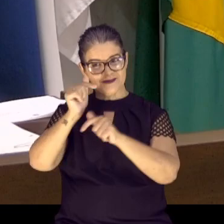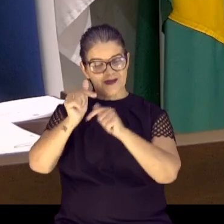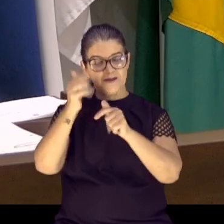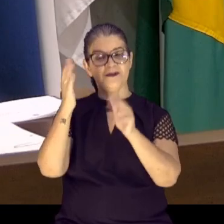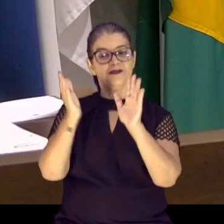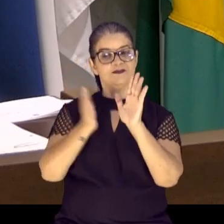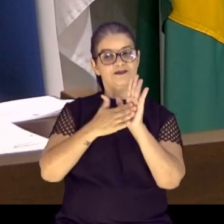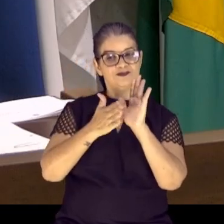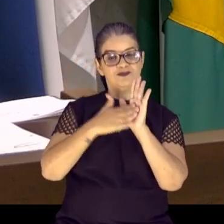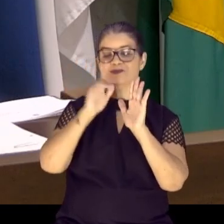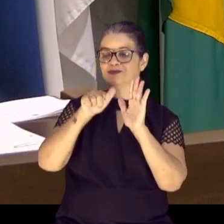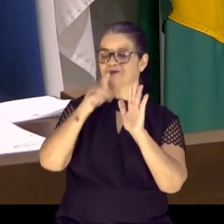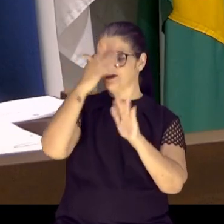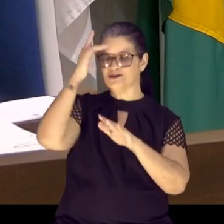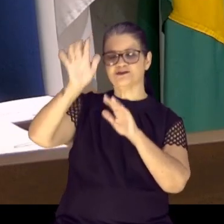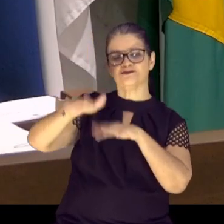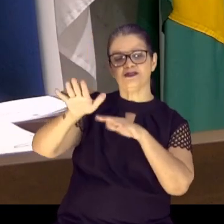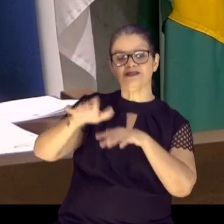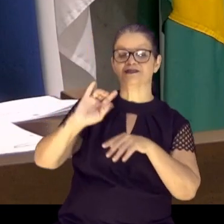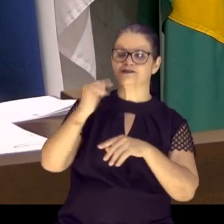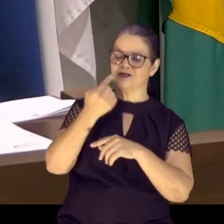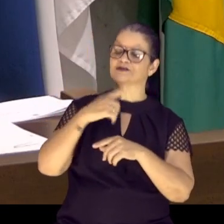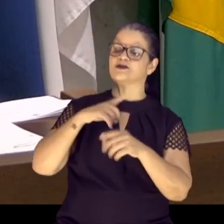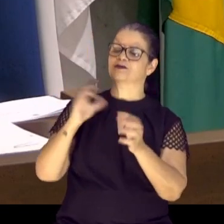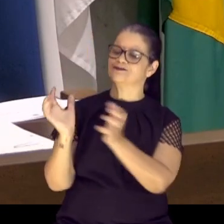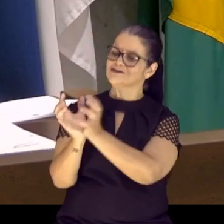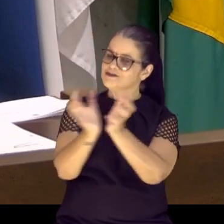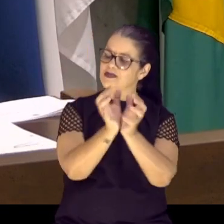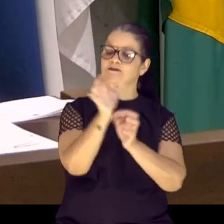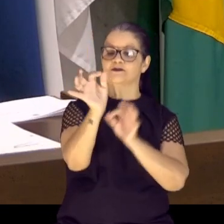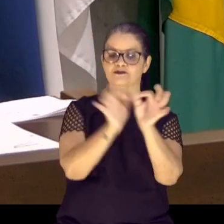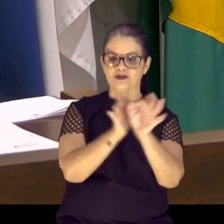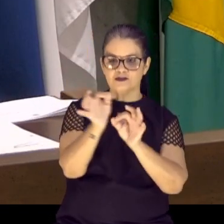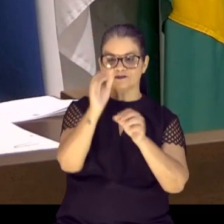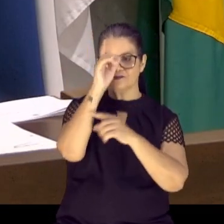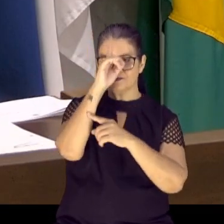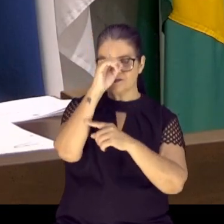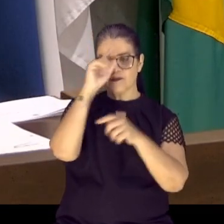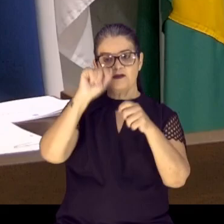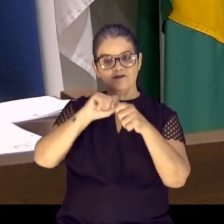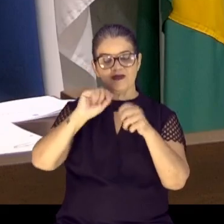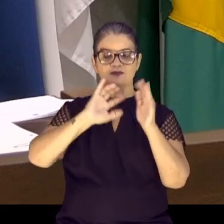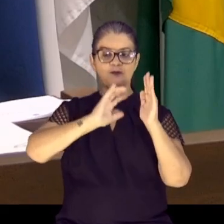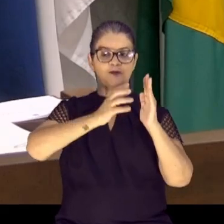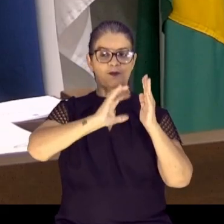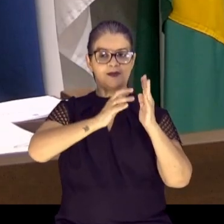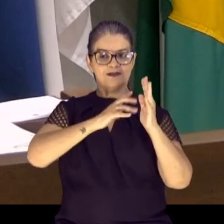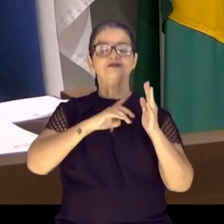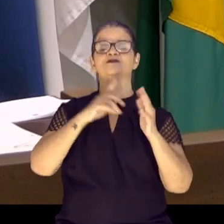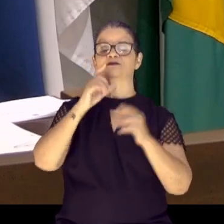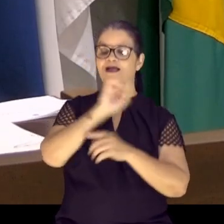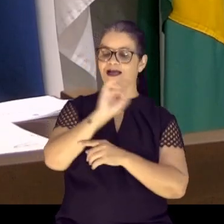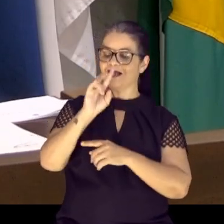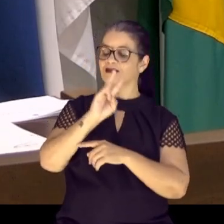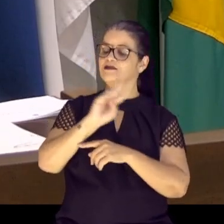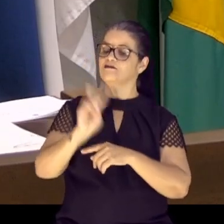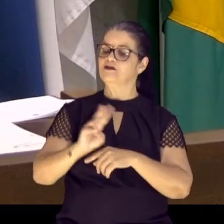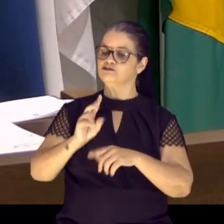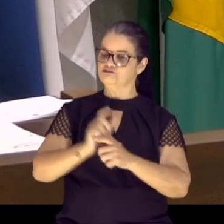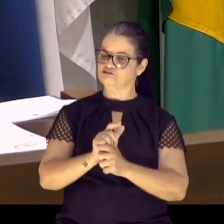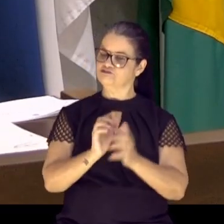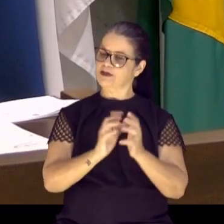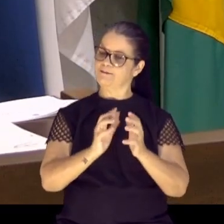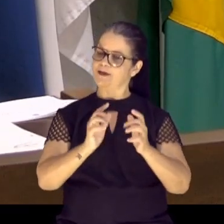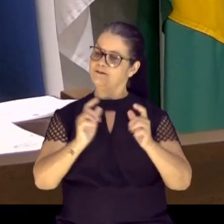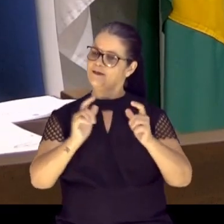a nossa militância, são os nossos segmentos organizados que todos os dias fazem com que esse partido fique cada vez maior.